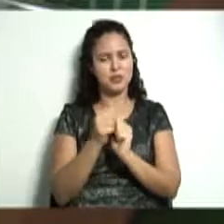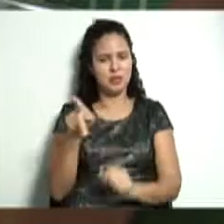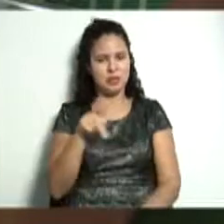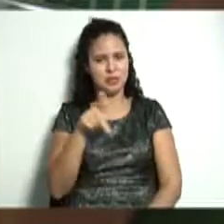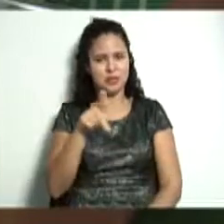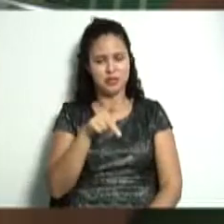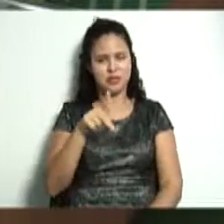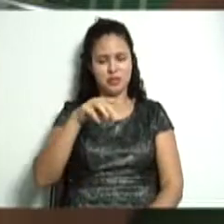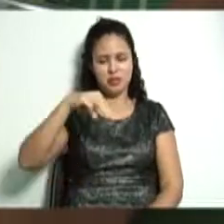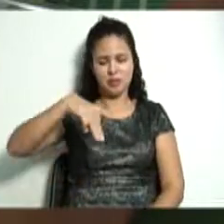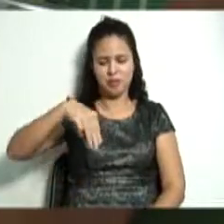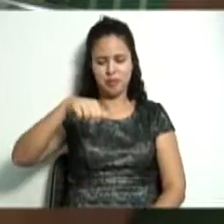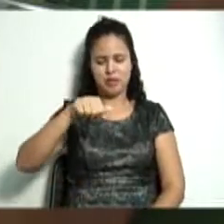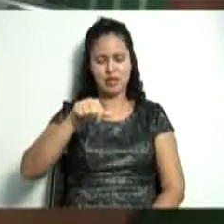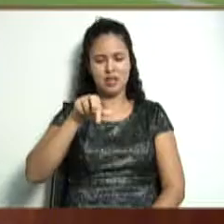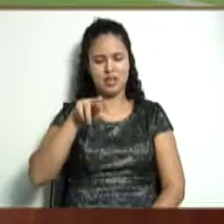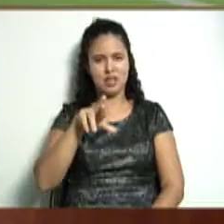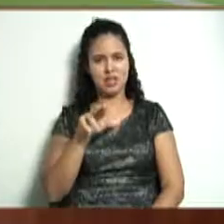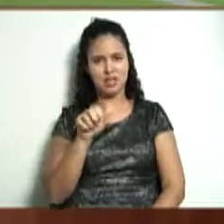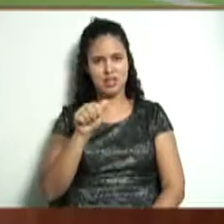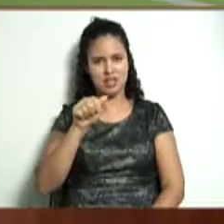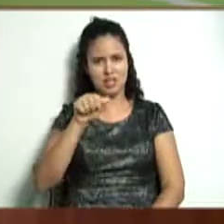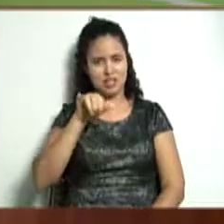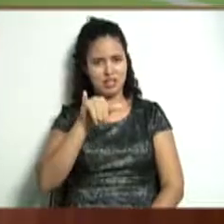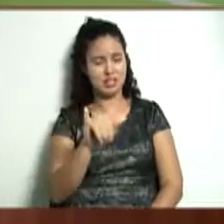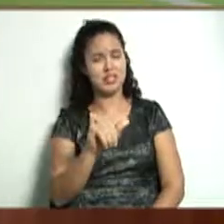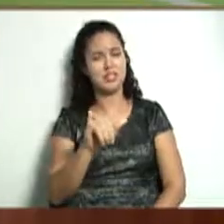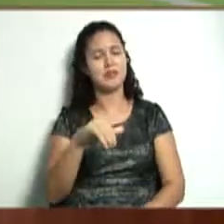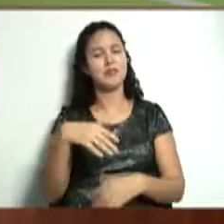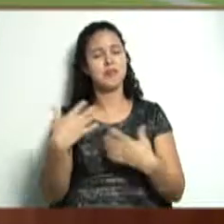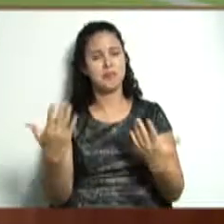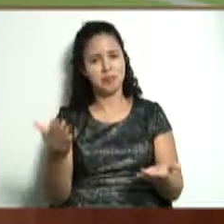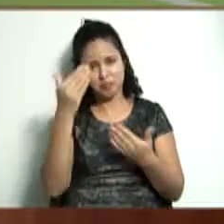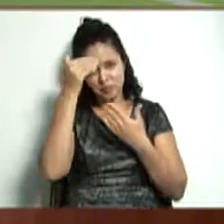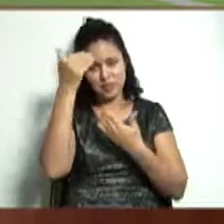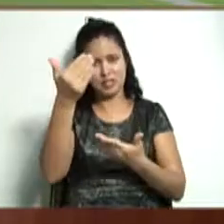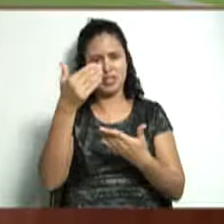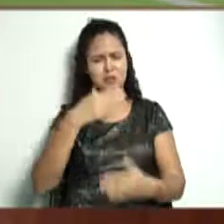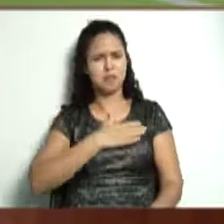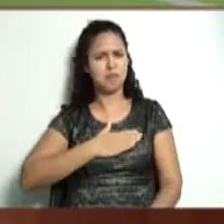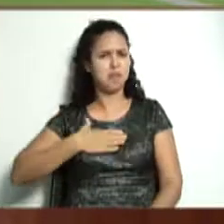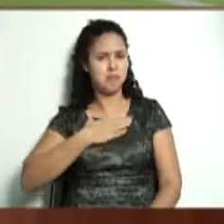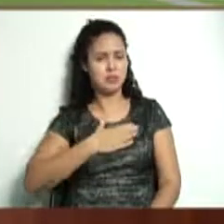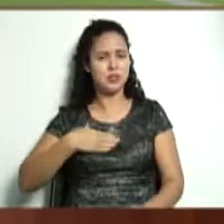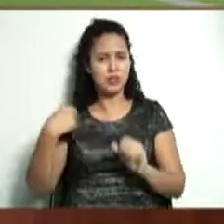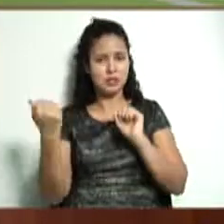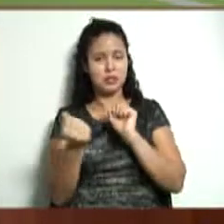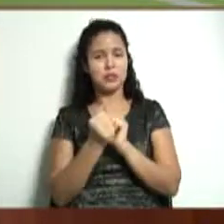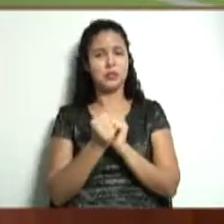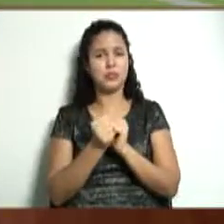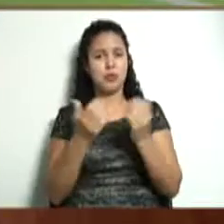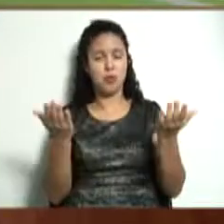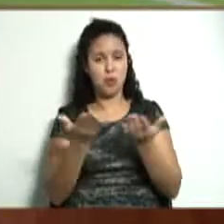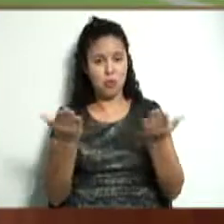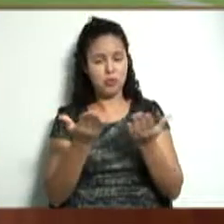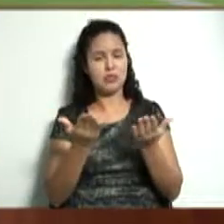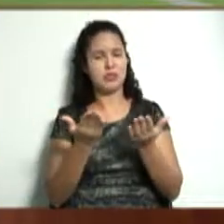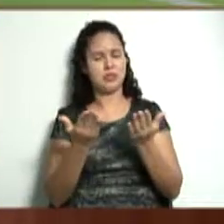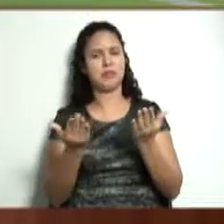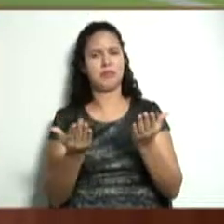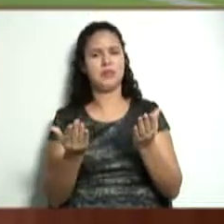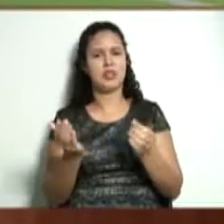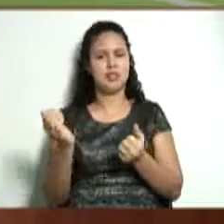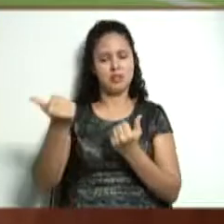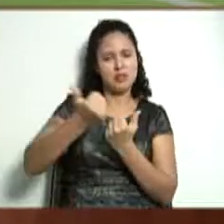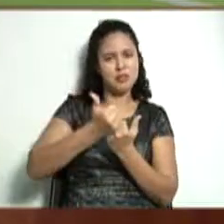vocês. Ok, obrigada, professora. É um prazer estar aqui com vocês. Hoje, fazendo esse papel difícil,